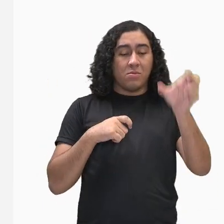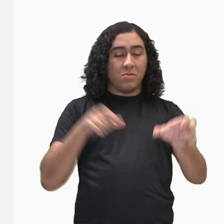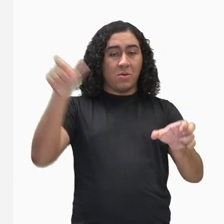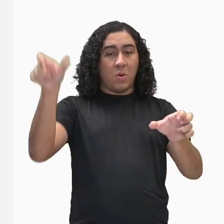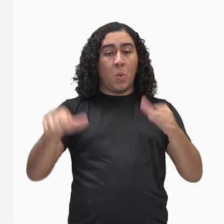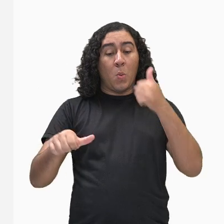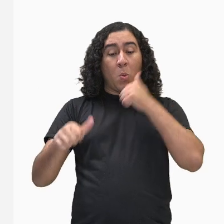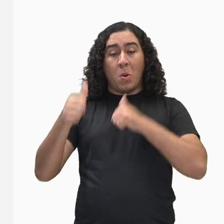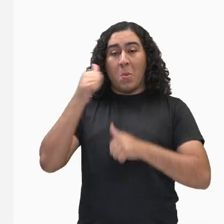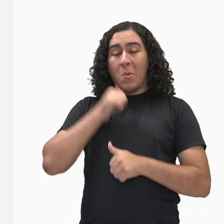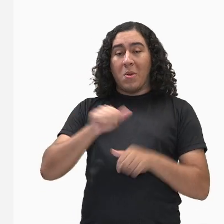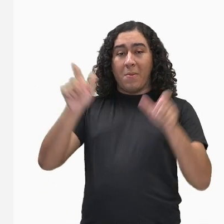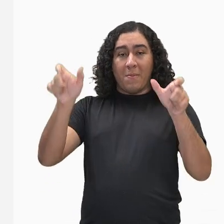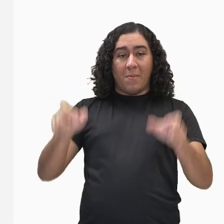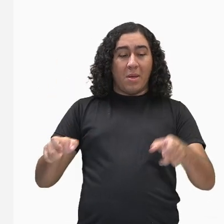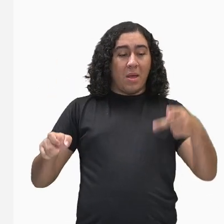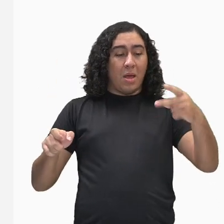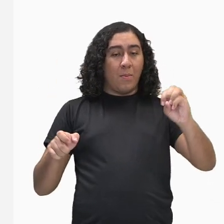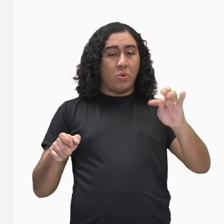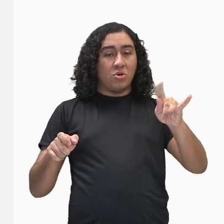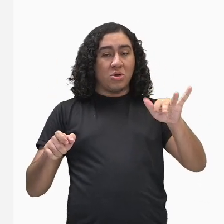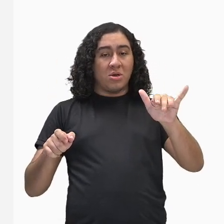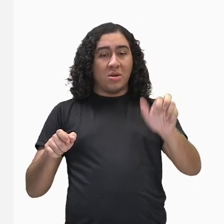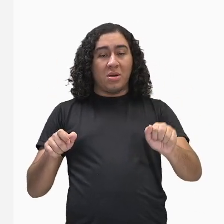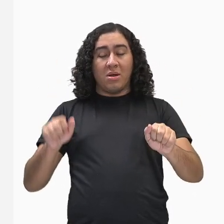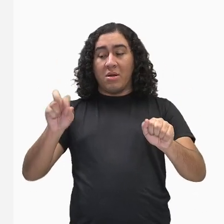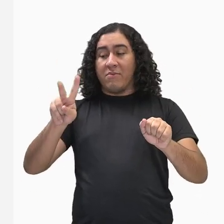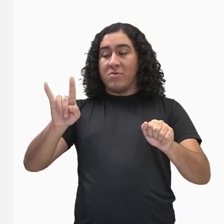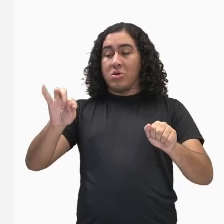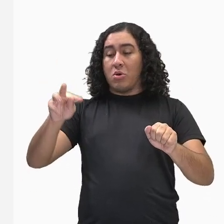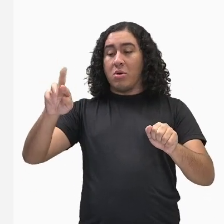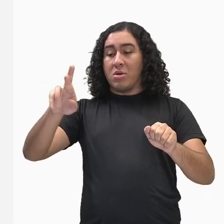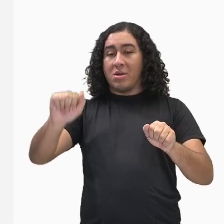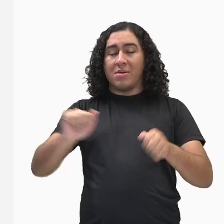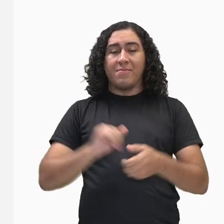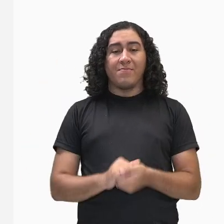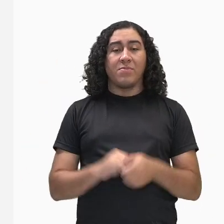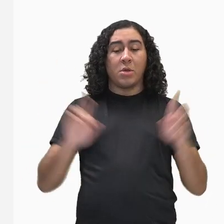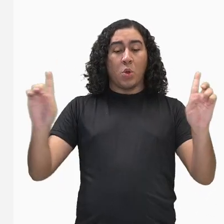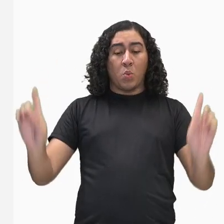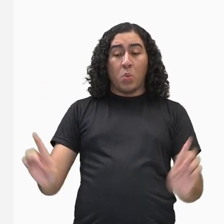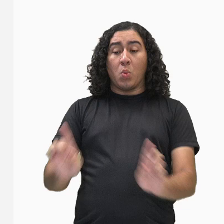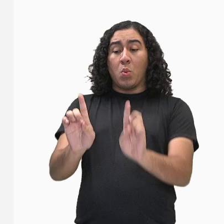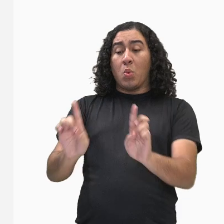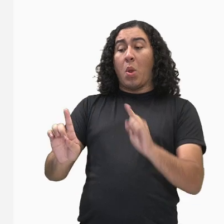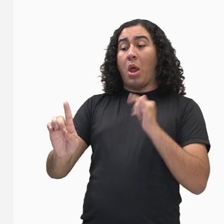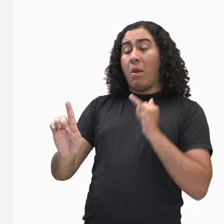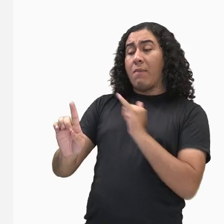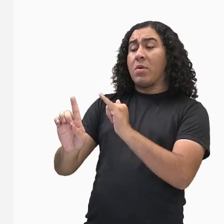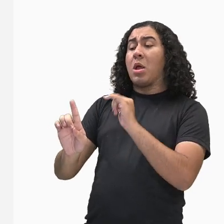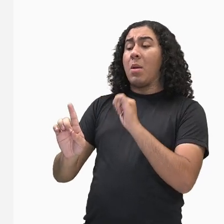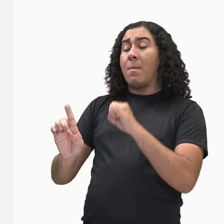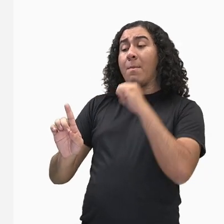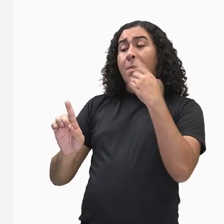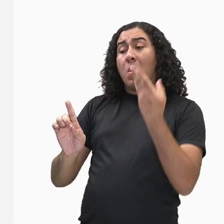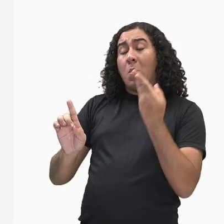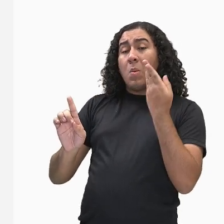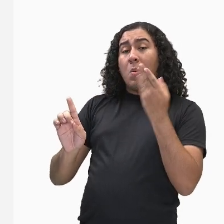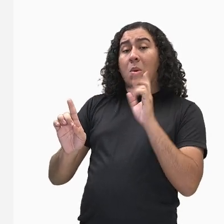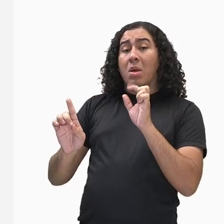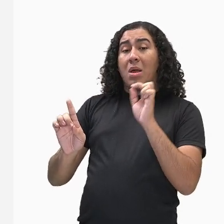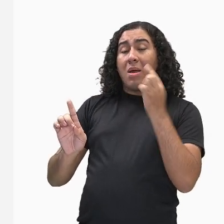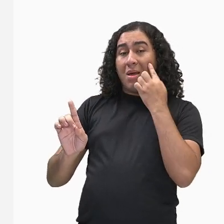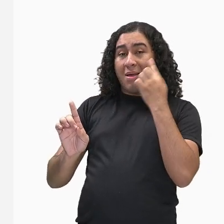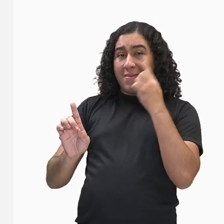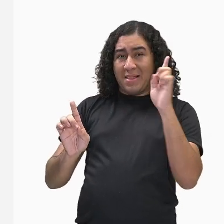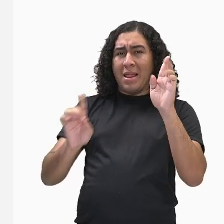duas personagens, a Potira, e ela chega junto com a Victoria e diz o seguinte, good evening, Victoria.